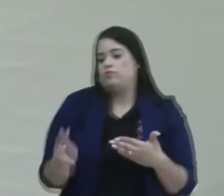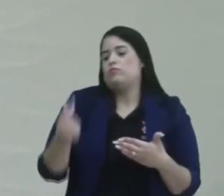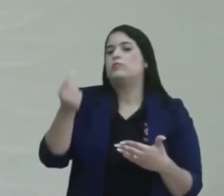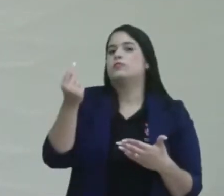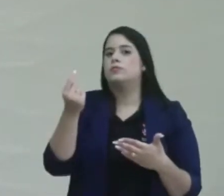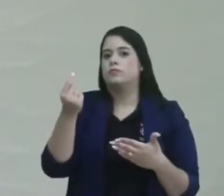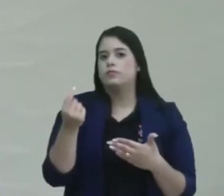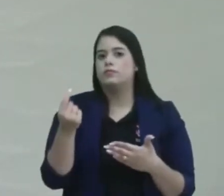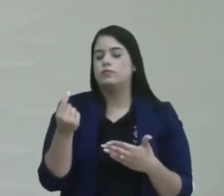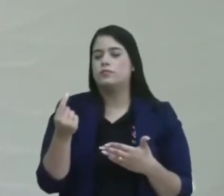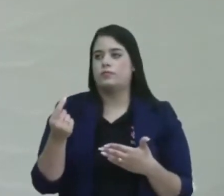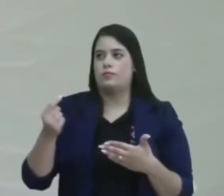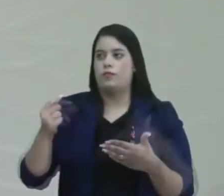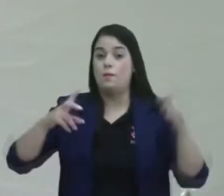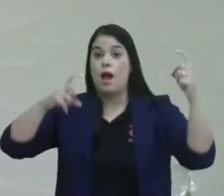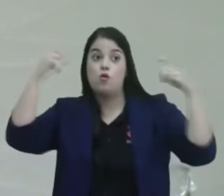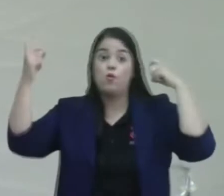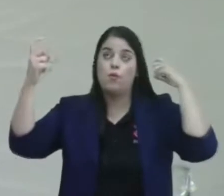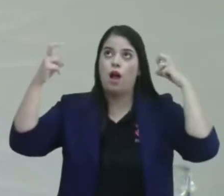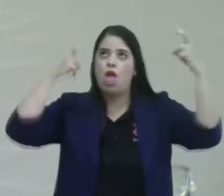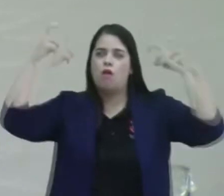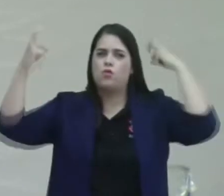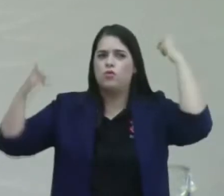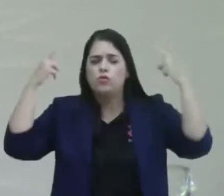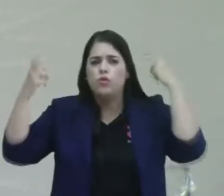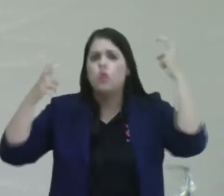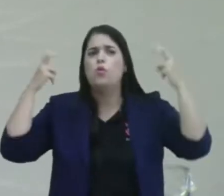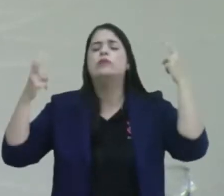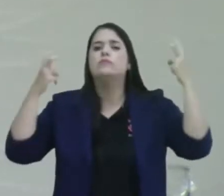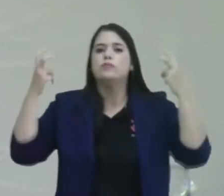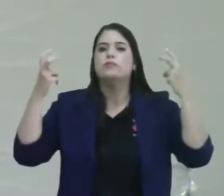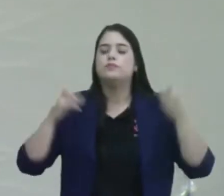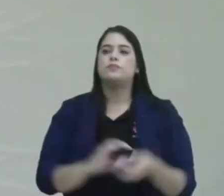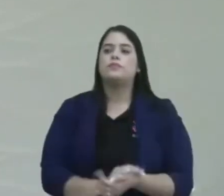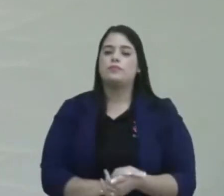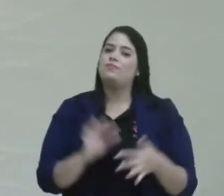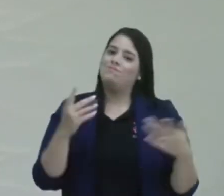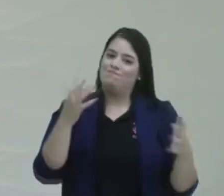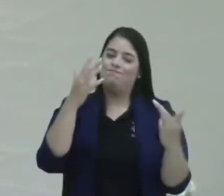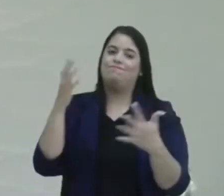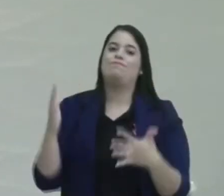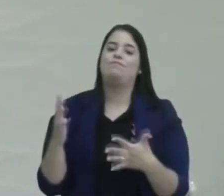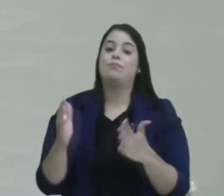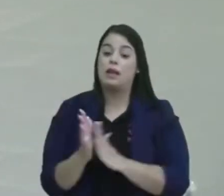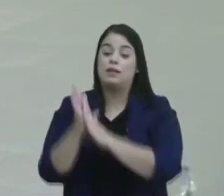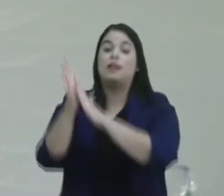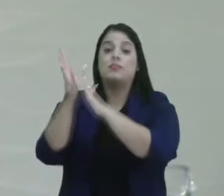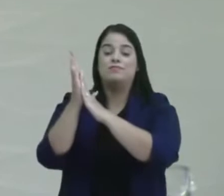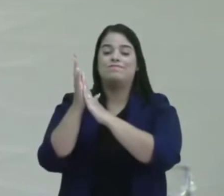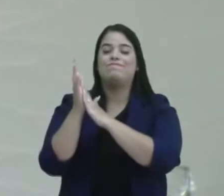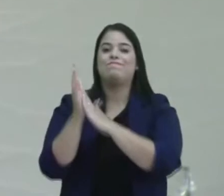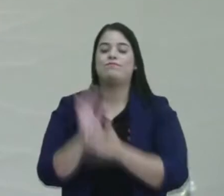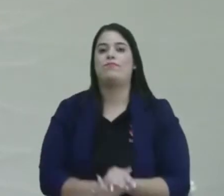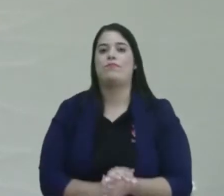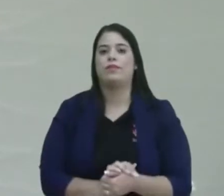né, para o setor cultural, o mínimo 30% é destinado aos artistas locais. Então, parabéns aí a todos os artistas que tiveram pela